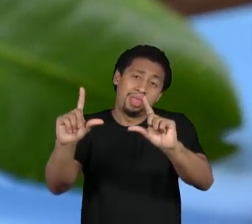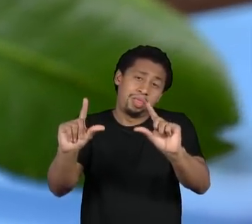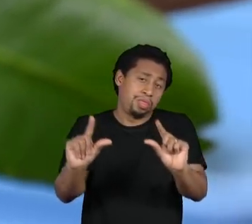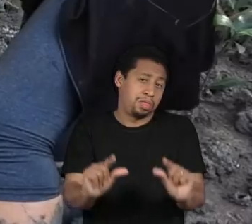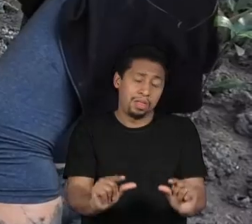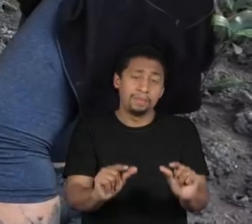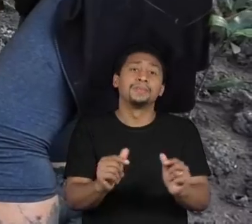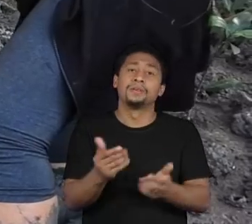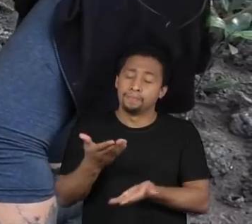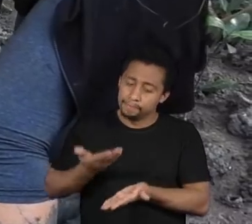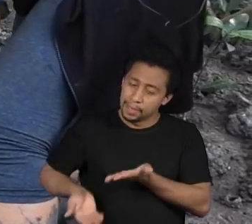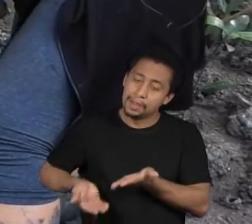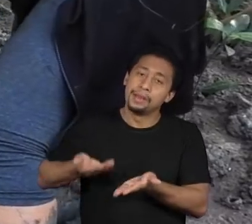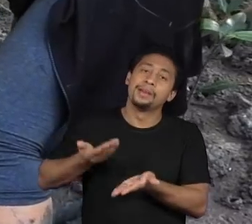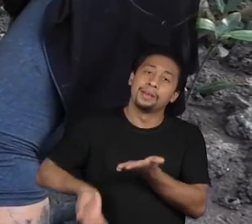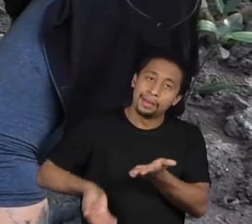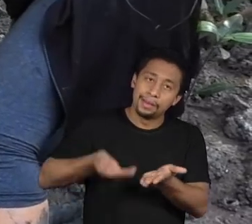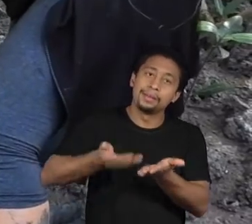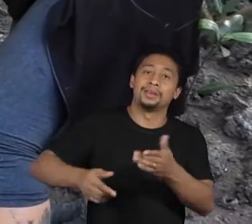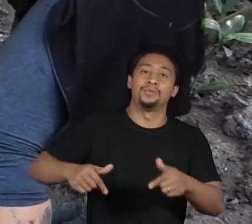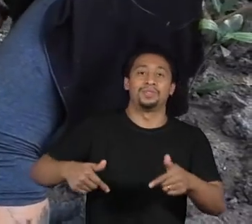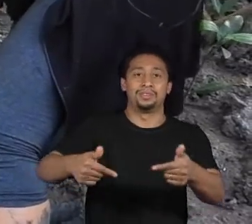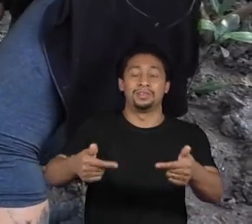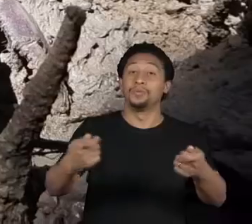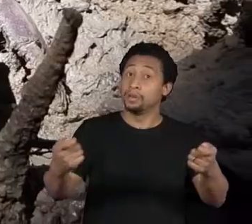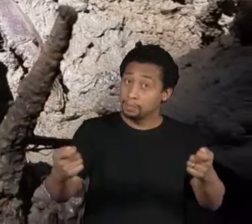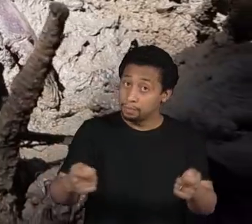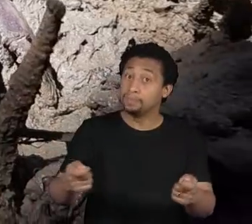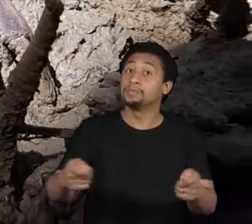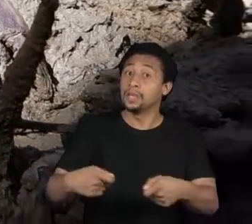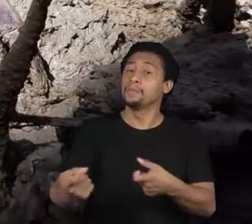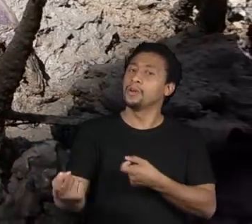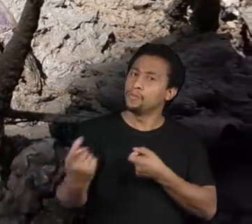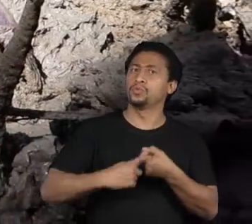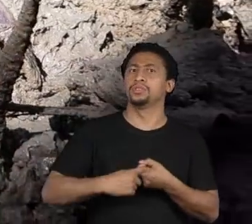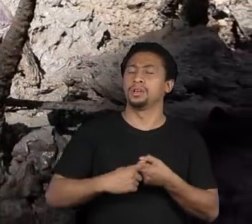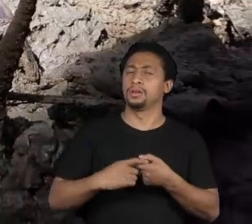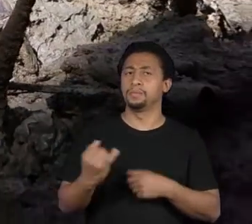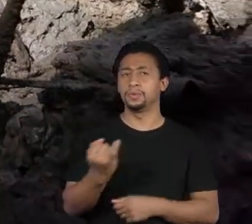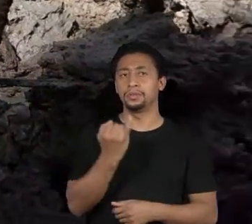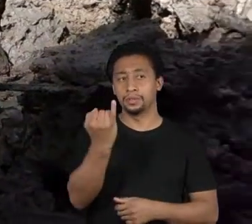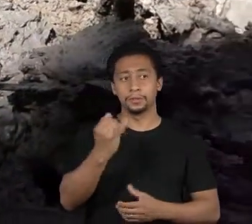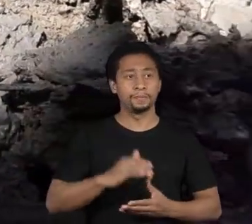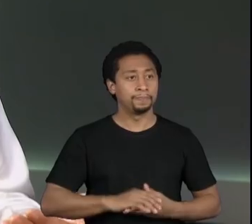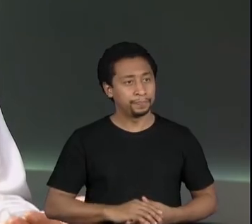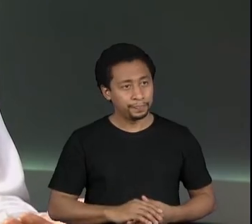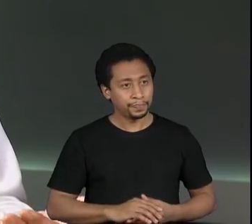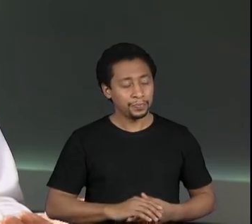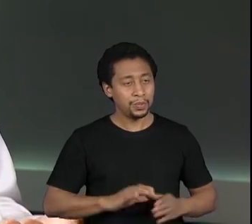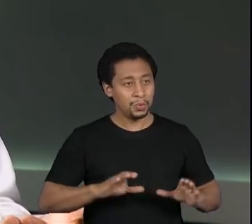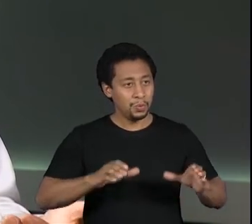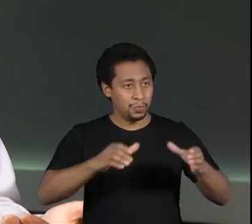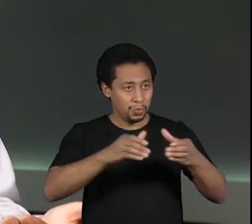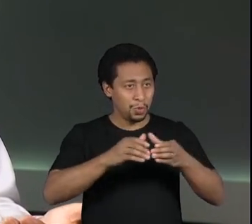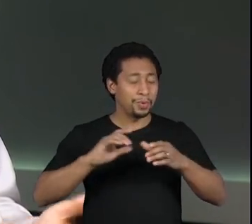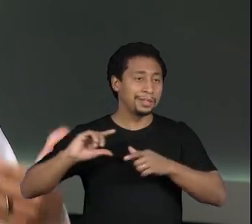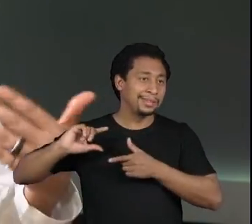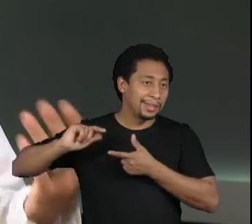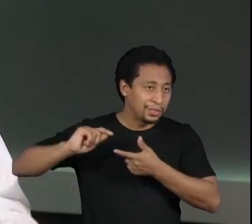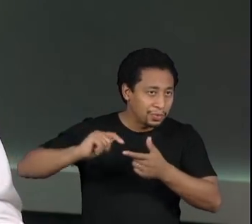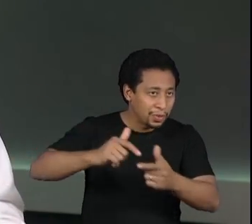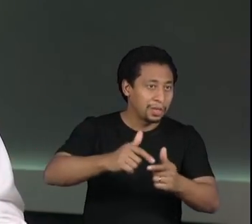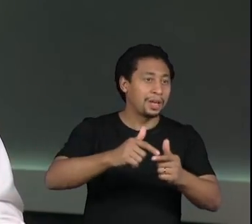E é importante que a gente volte com esses incentivos. Que tipo de saberes tradicionais as comunidades trouxeram